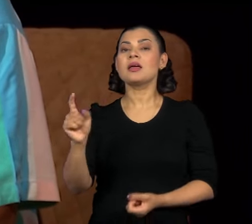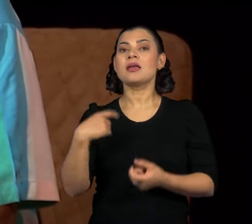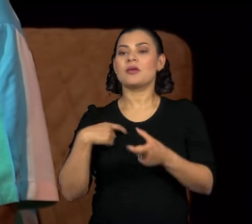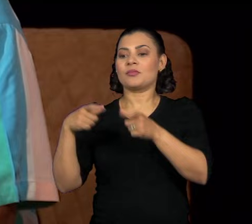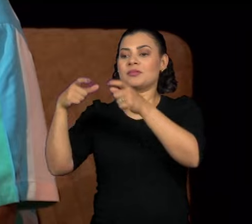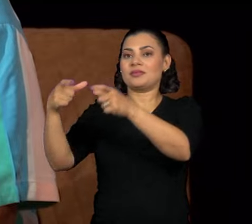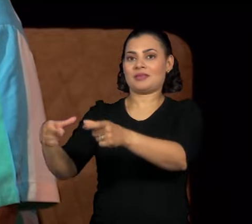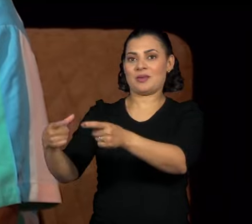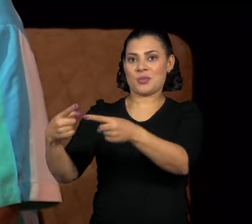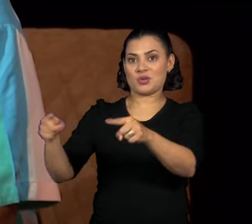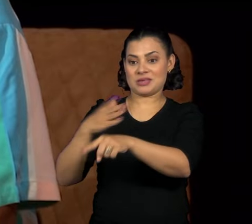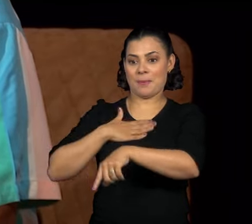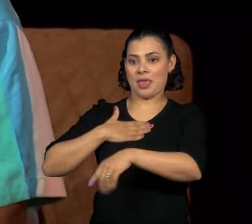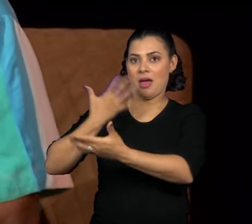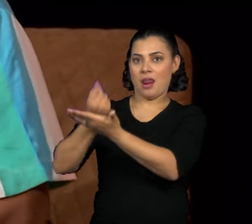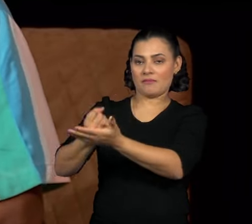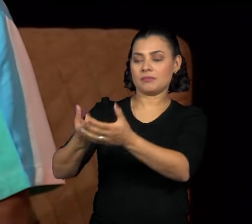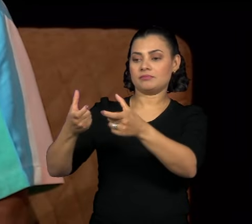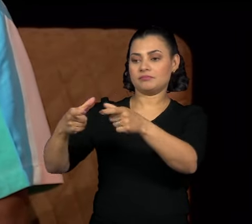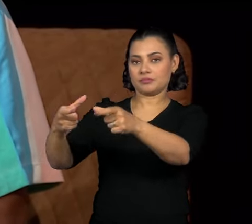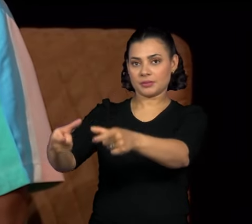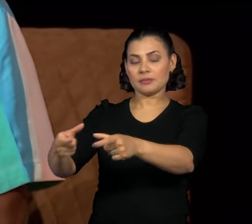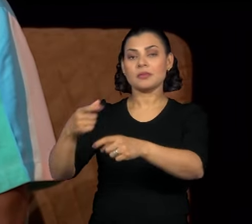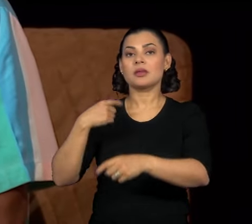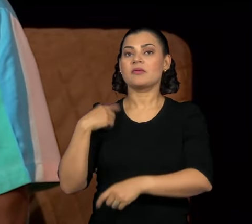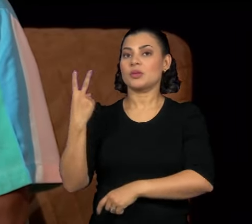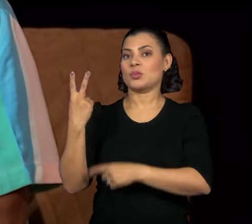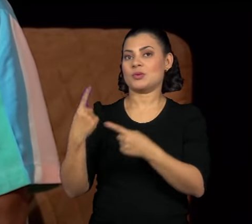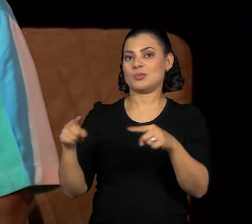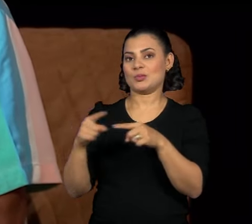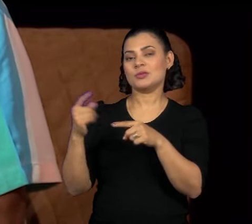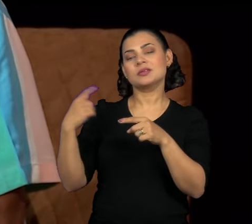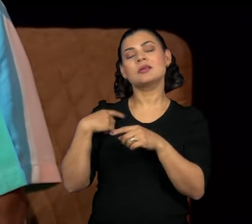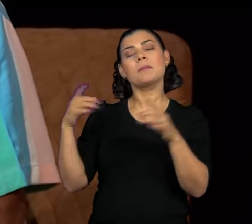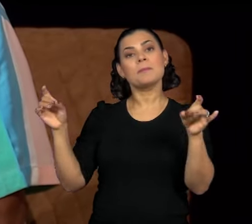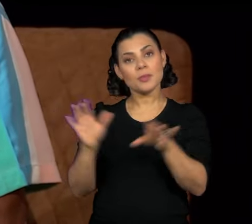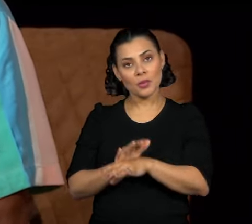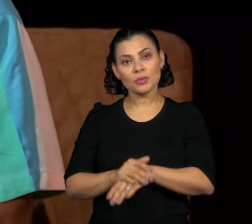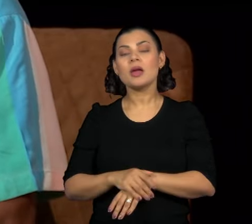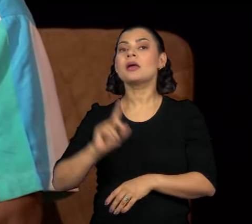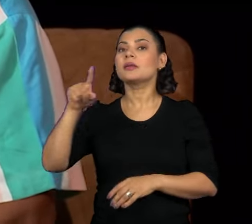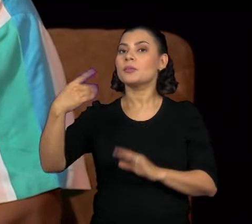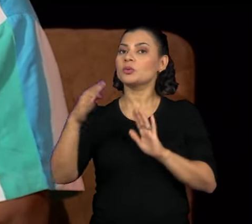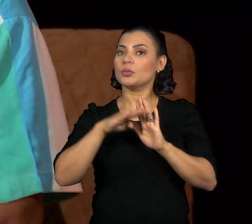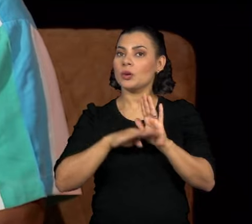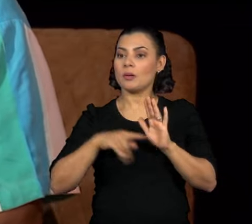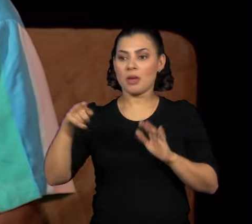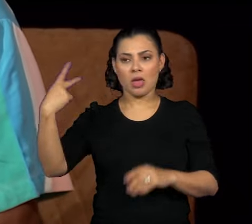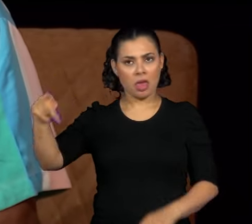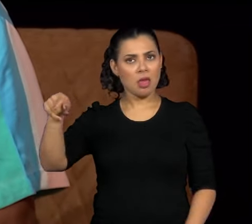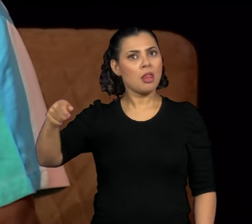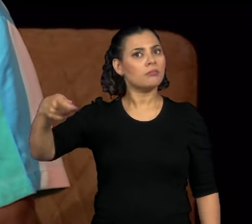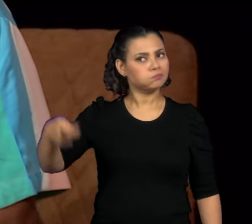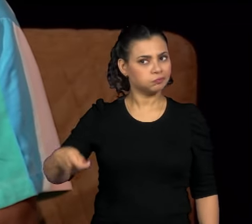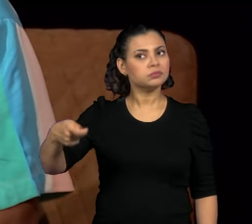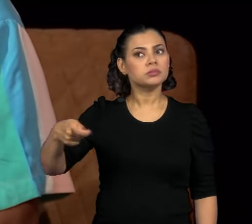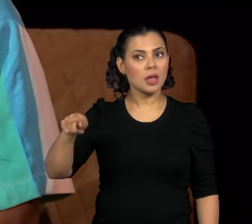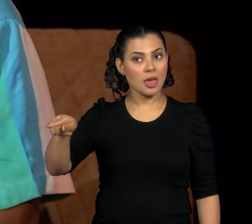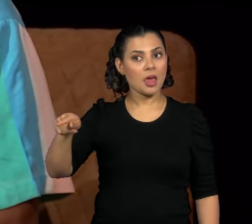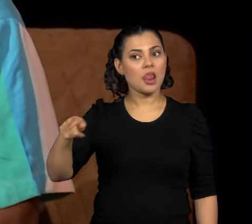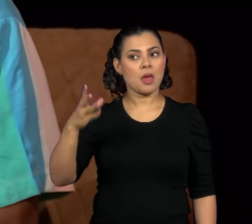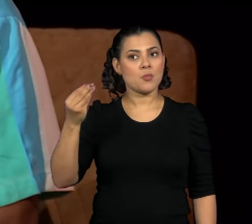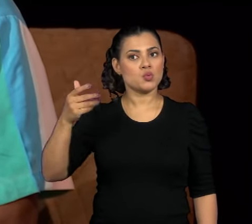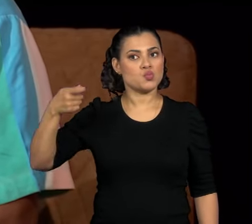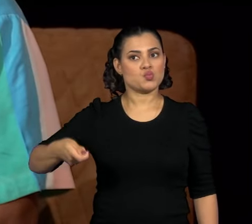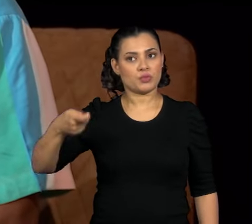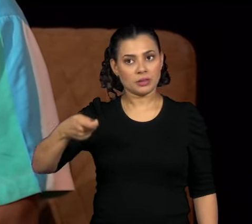chamou, e eu toquei duas músicas lá. E depois do programa, e ele era muito severo, o Fernando Lobo, ele tinha uma fama de ser muito